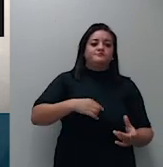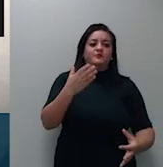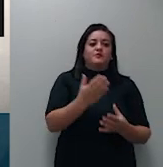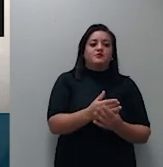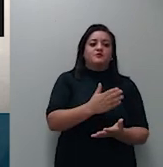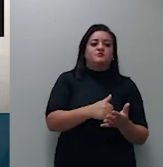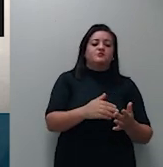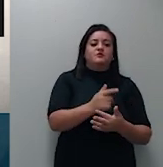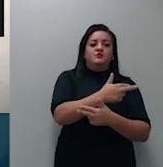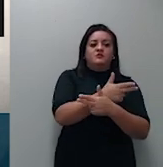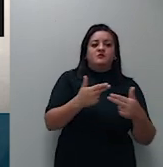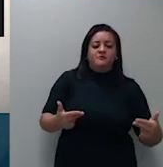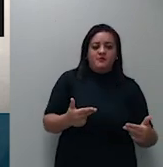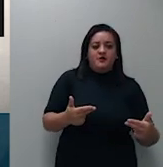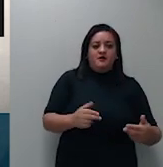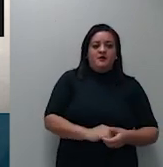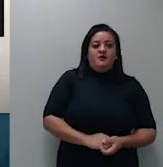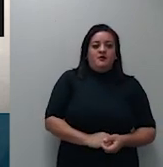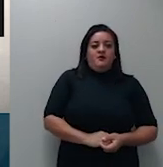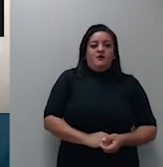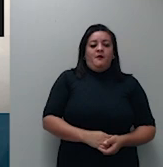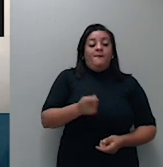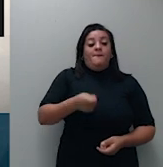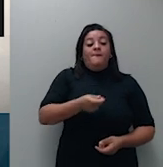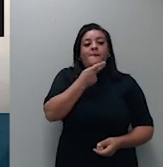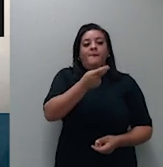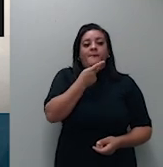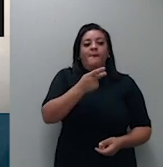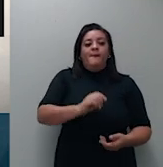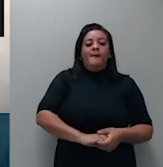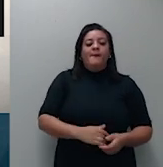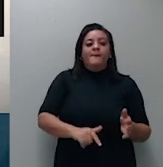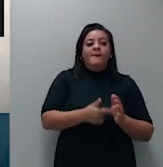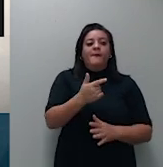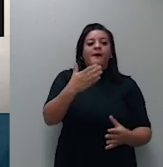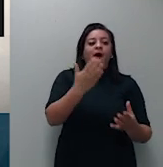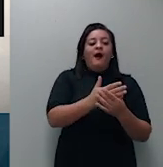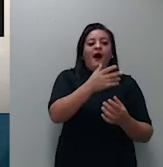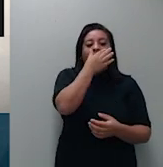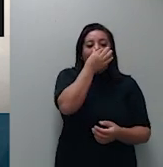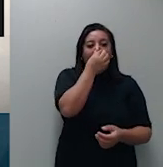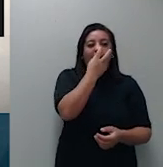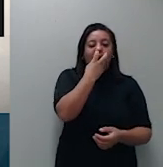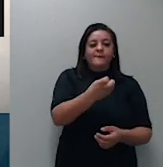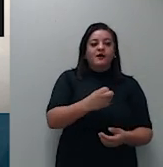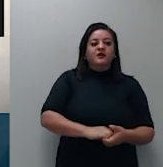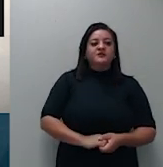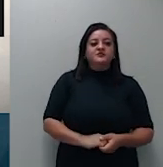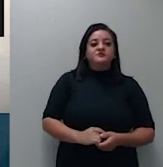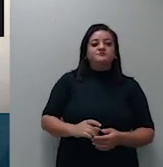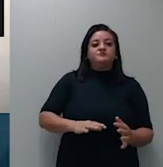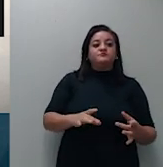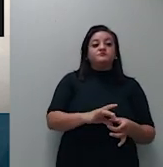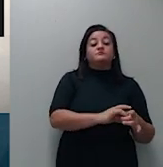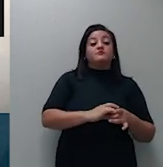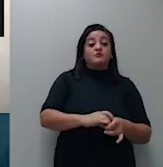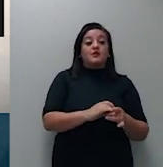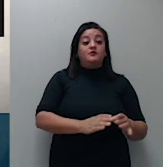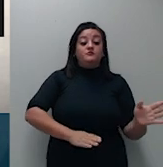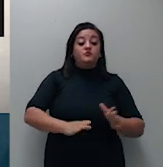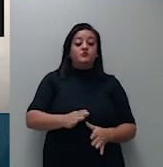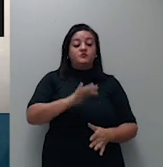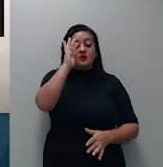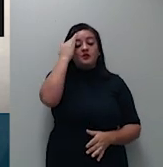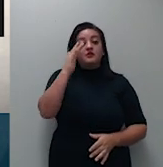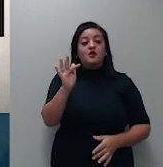meação de todos os bens do inventariado proferida nesta segunda ação é conhecer uma união estável no período